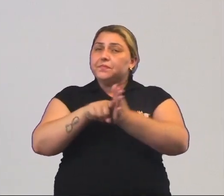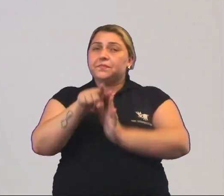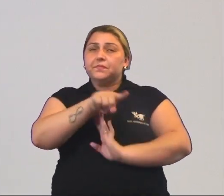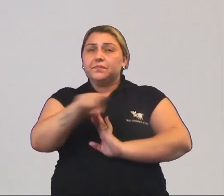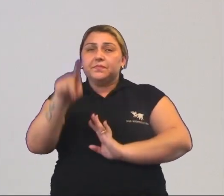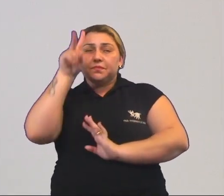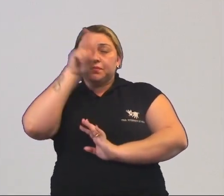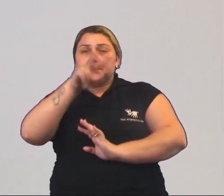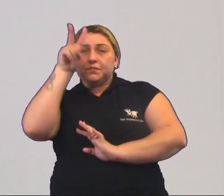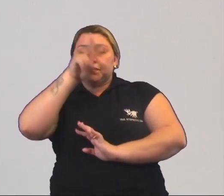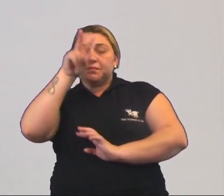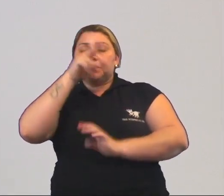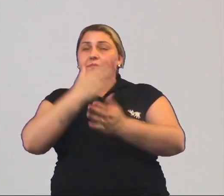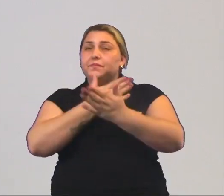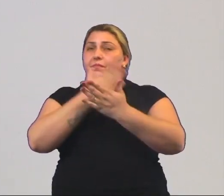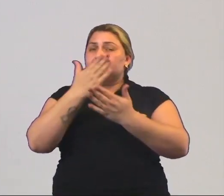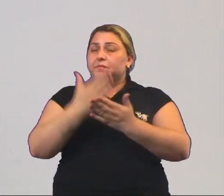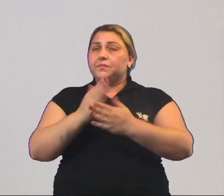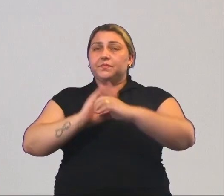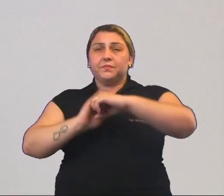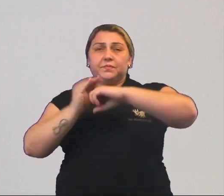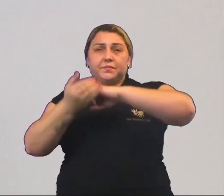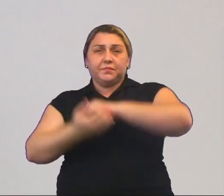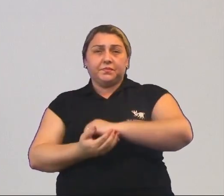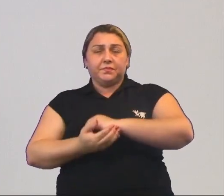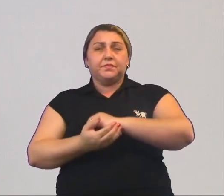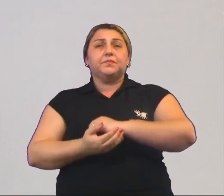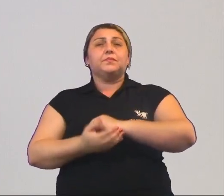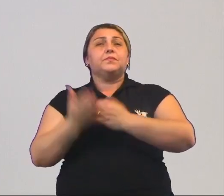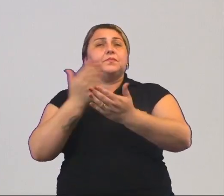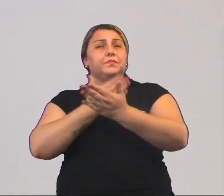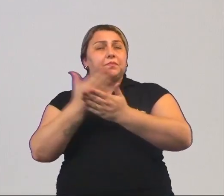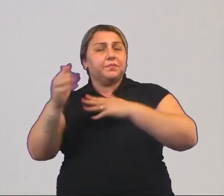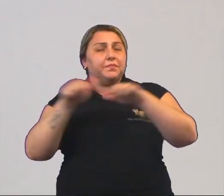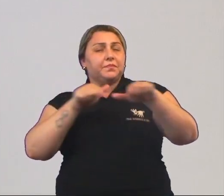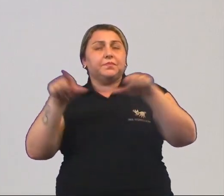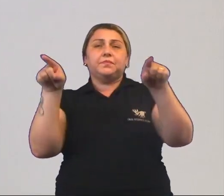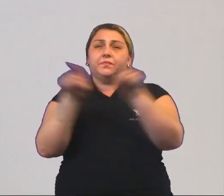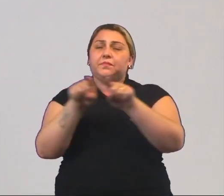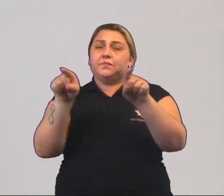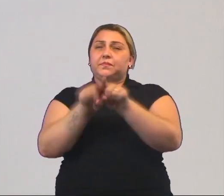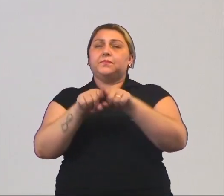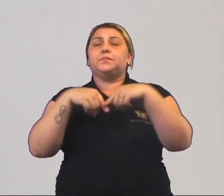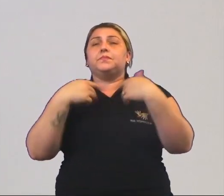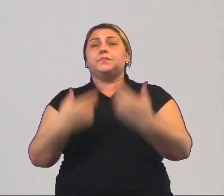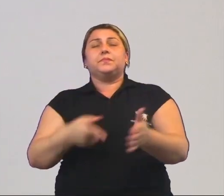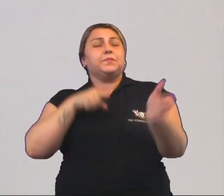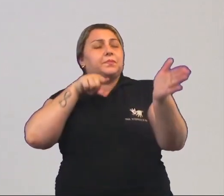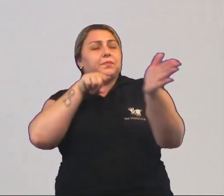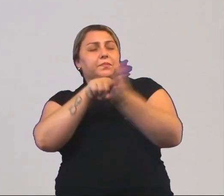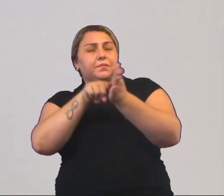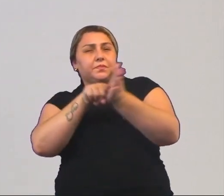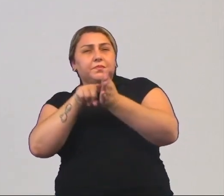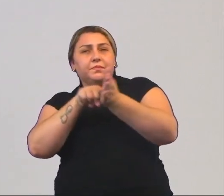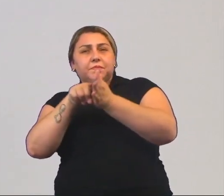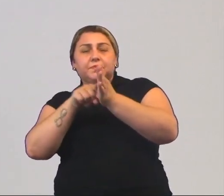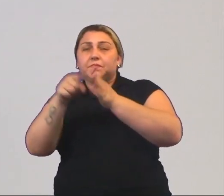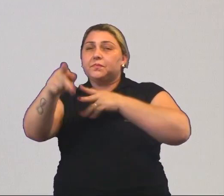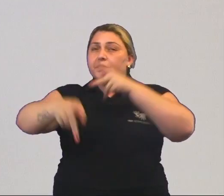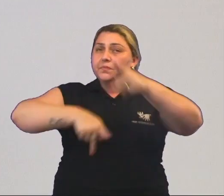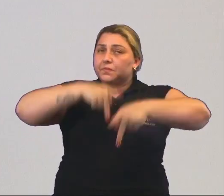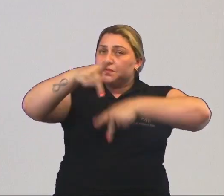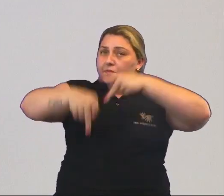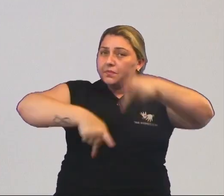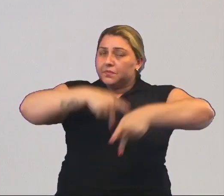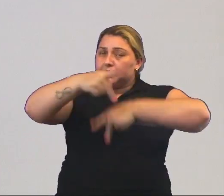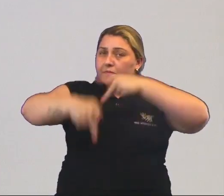vocês lembram que quando começou a Covid, eles começaram a trabalhar também em cima de pesquisas com a